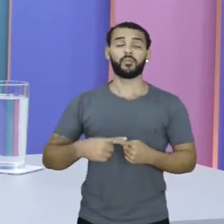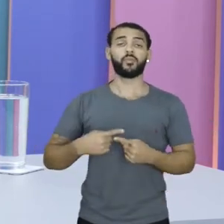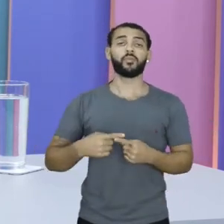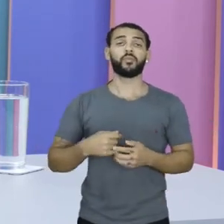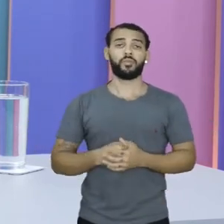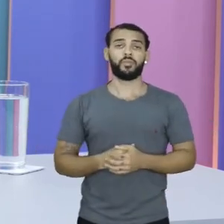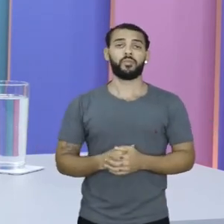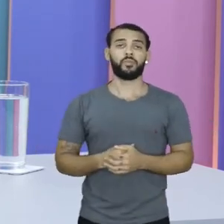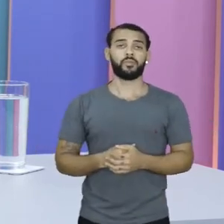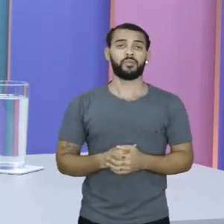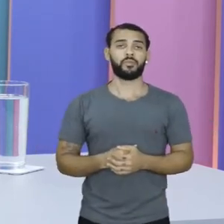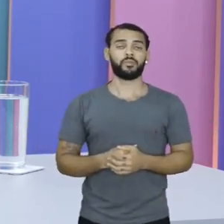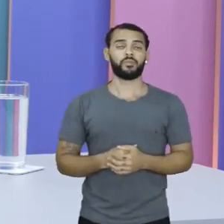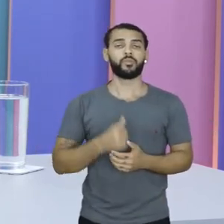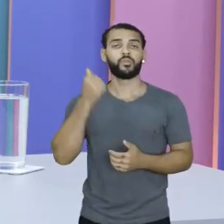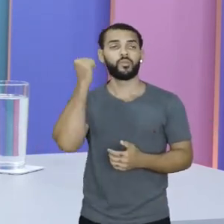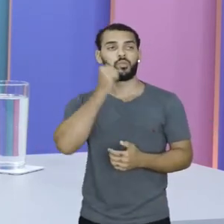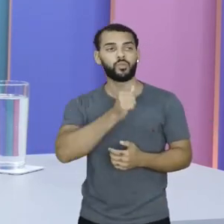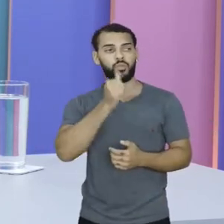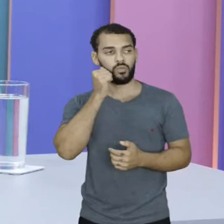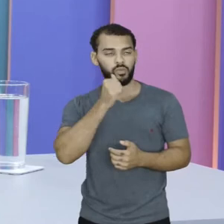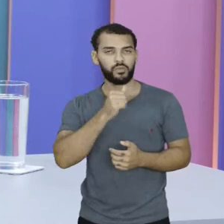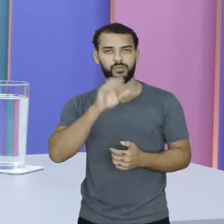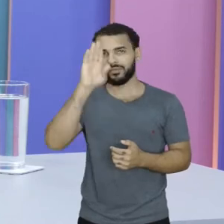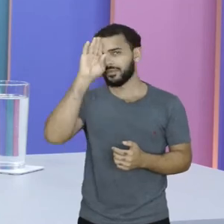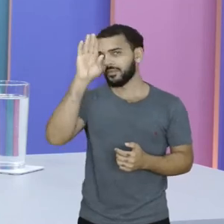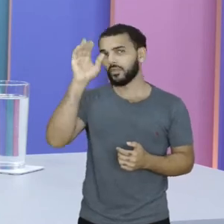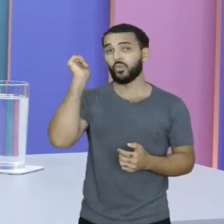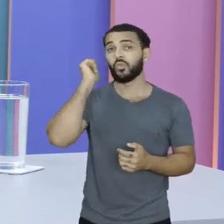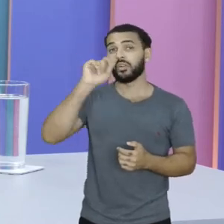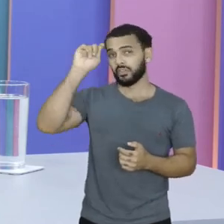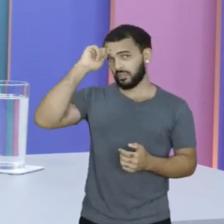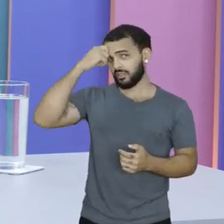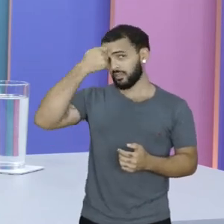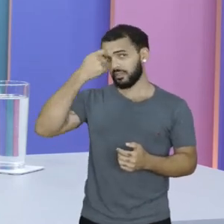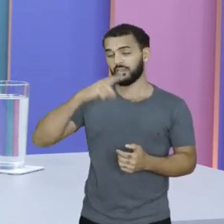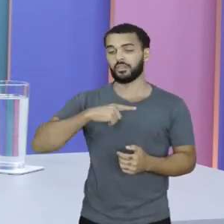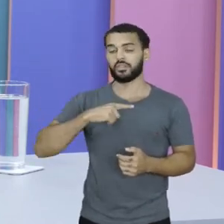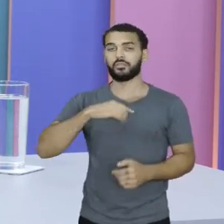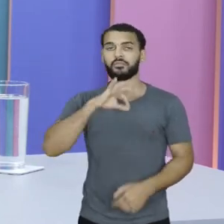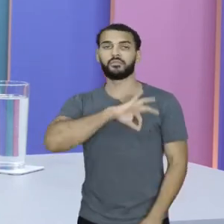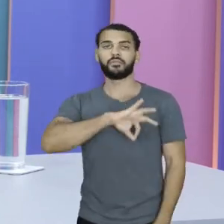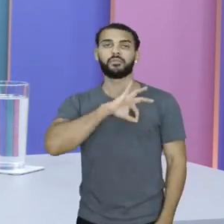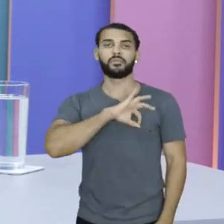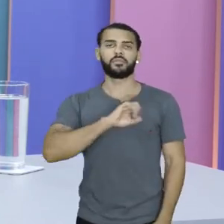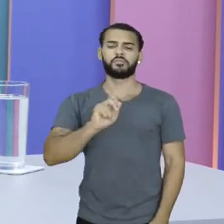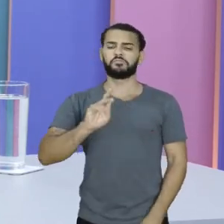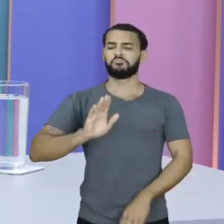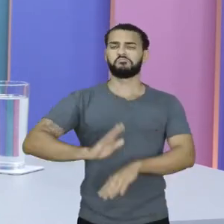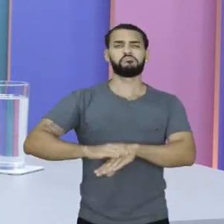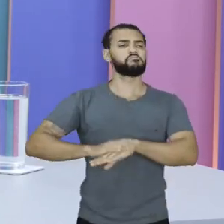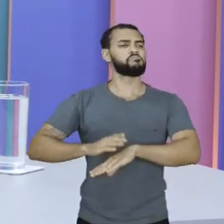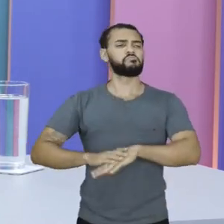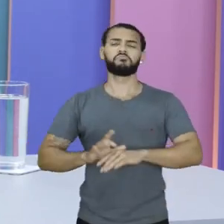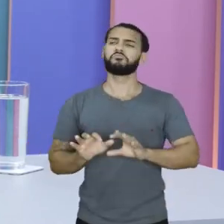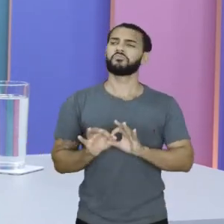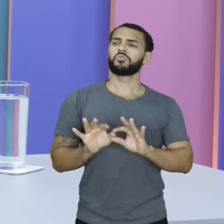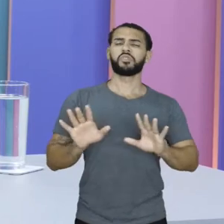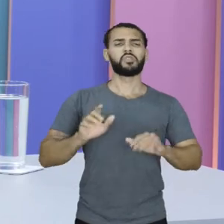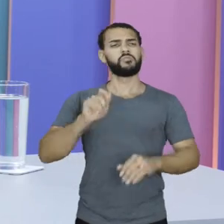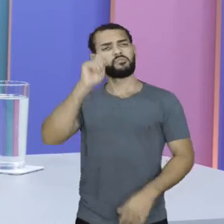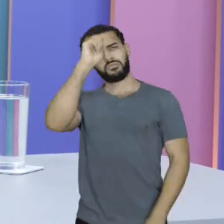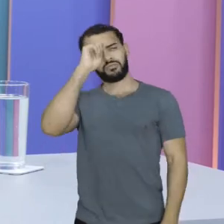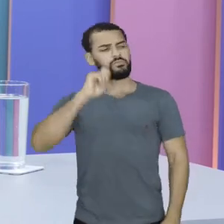quando uma mulher, né, especialmente uma mulher negra, tem a renda, ela tem sua autonomia, né? Sua